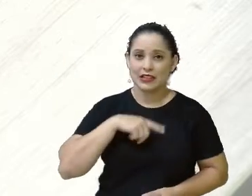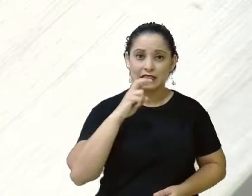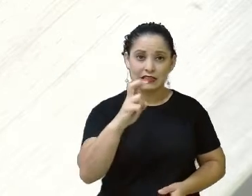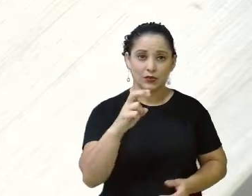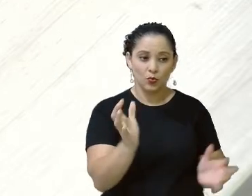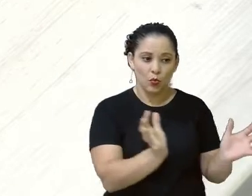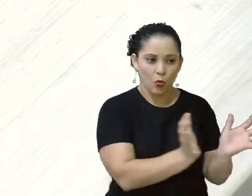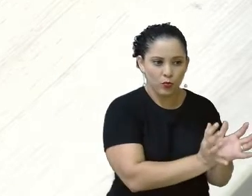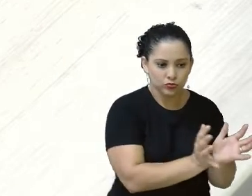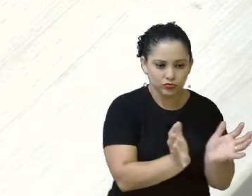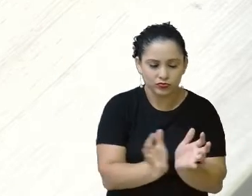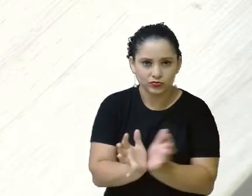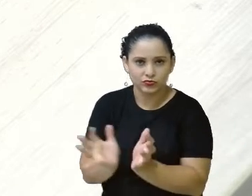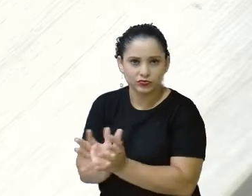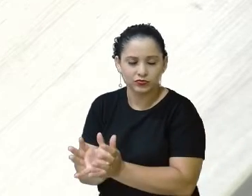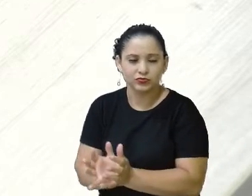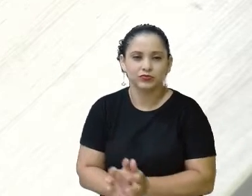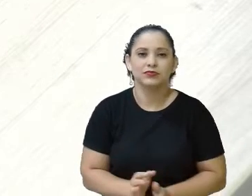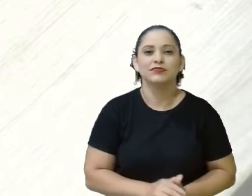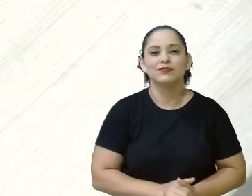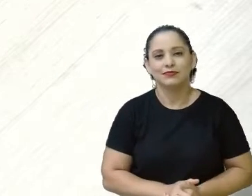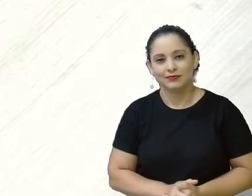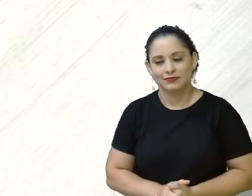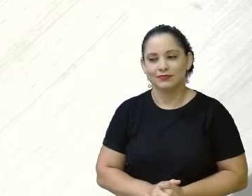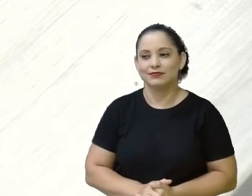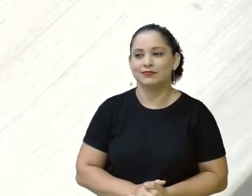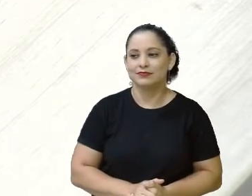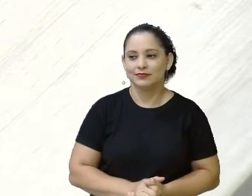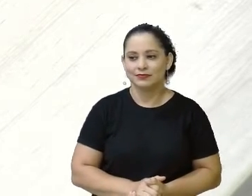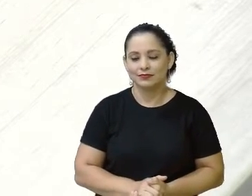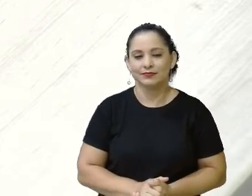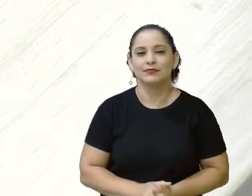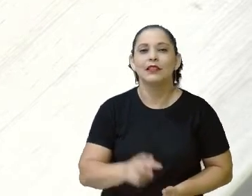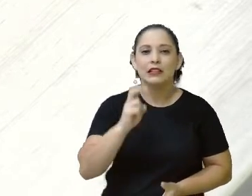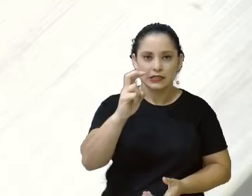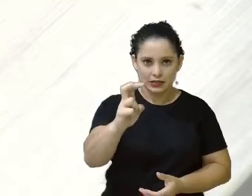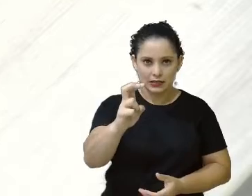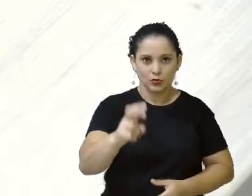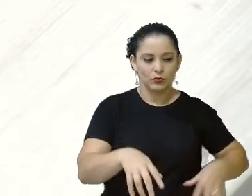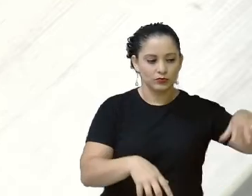1, 2, 3, 4, 5.